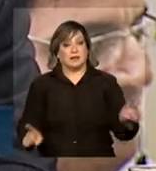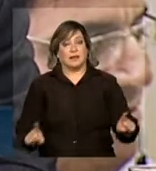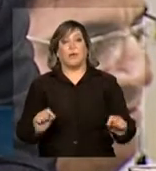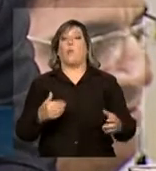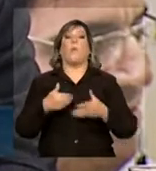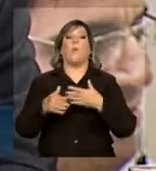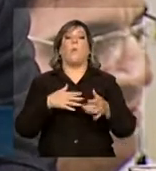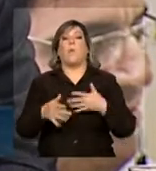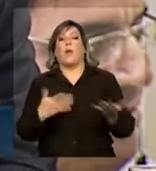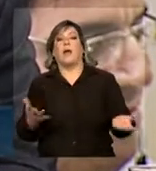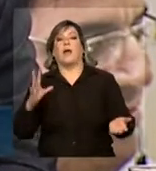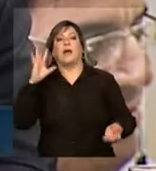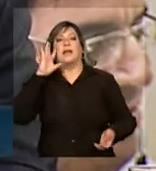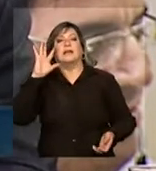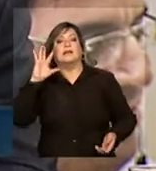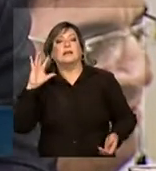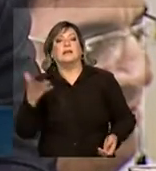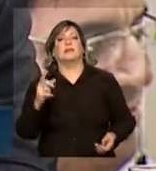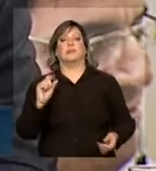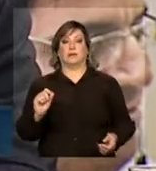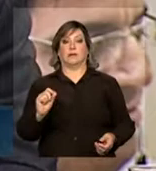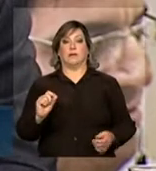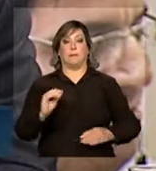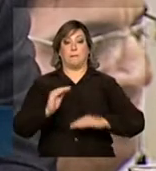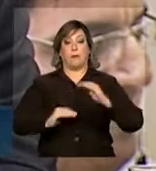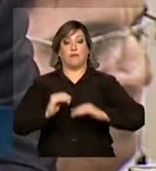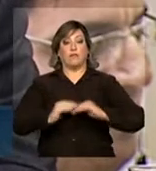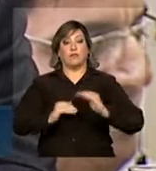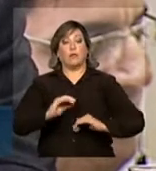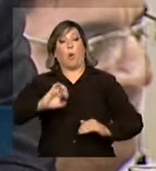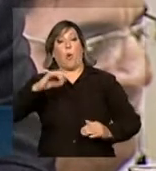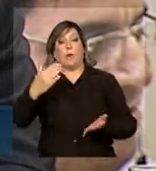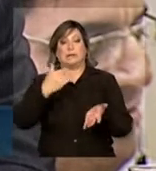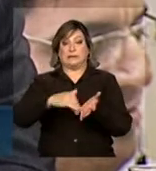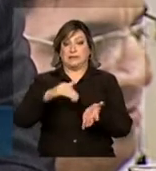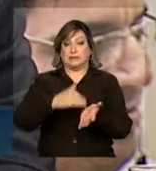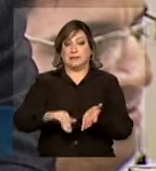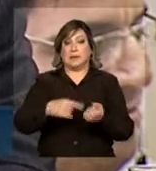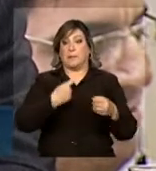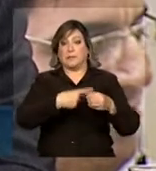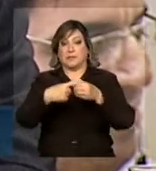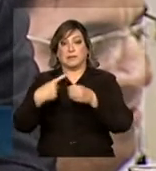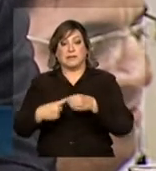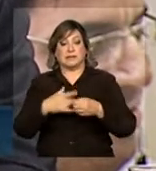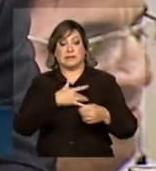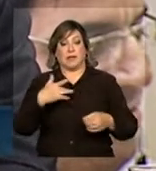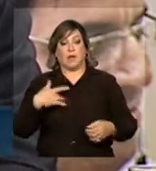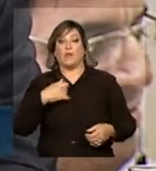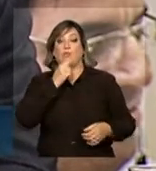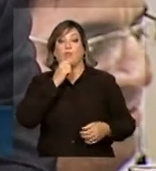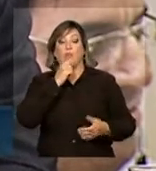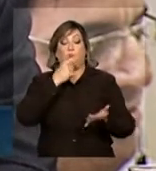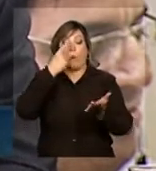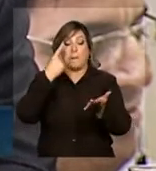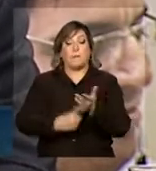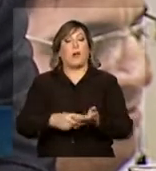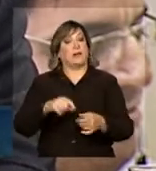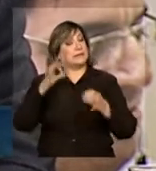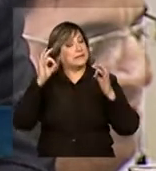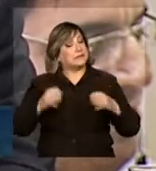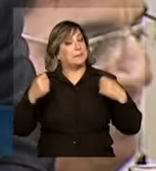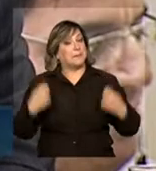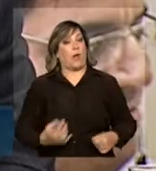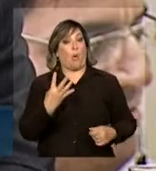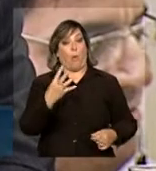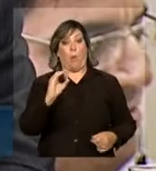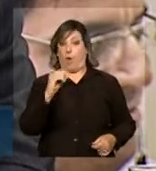qualquer tentativa de profissional ou de Secretaria Municipal de Saúde de não cumprimento da carga horária de 40 horas